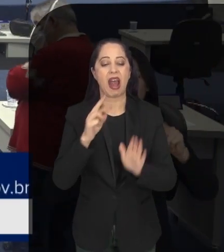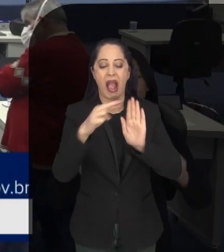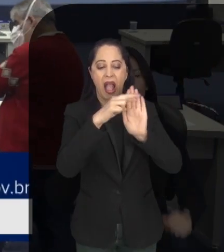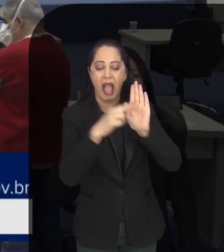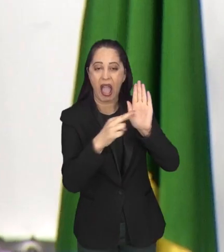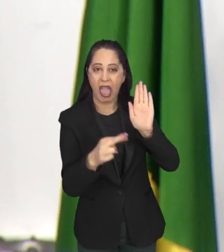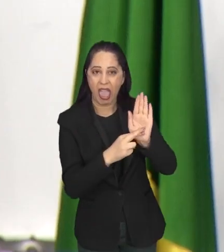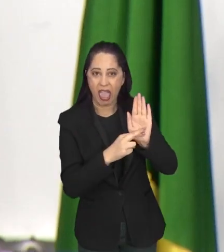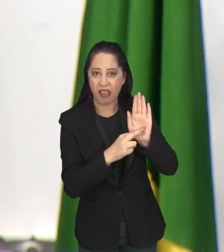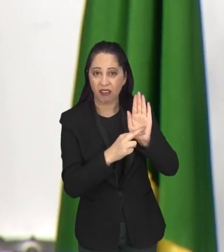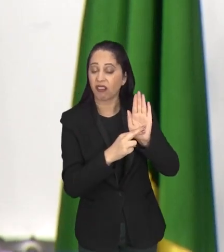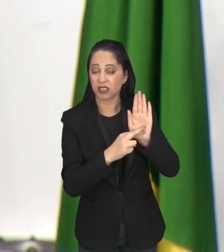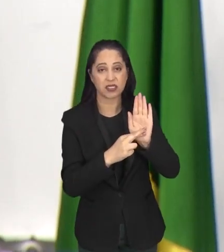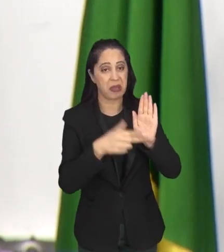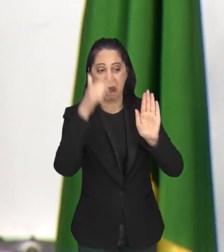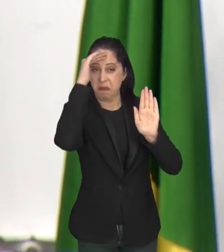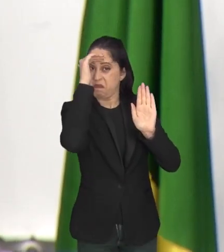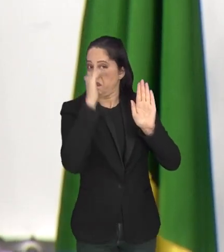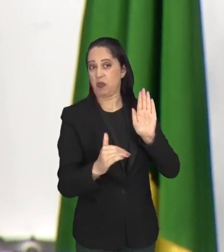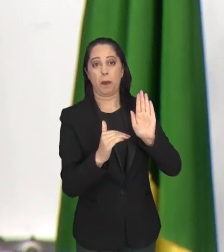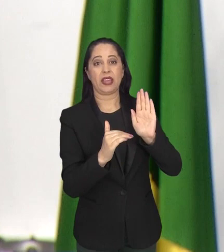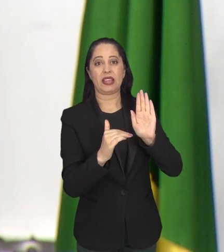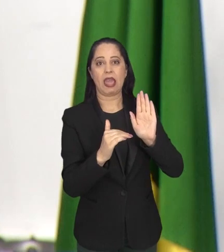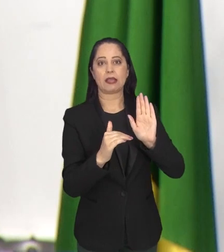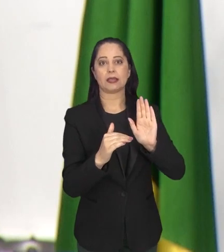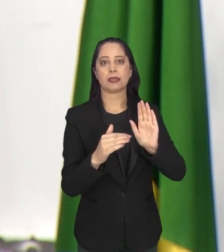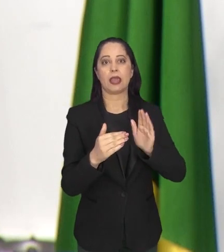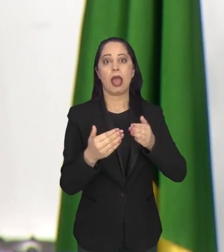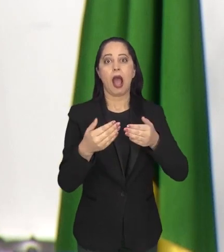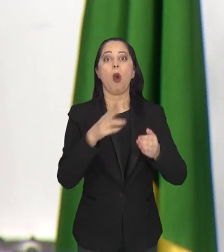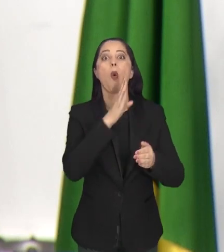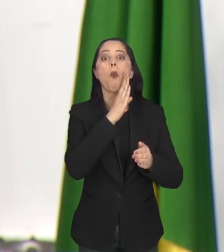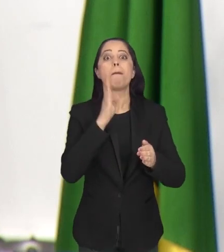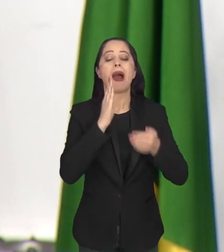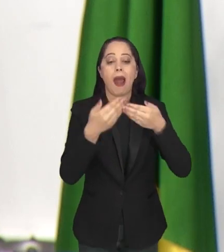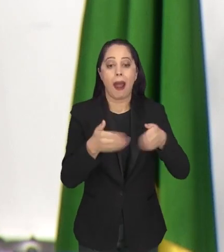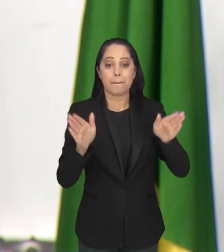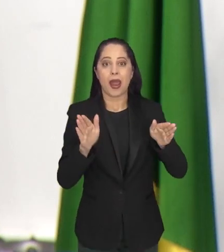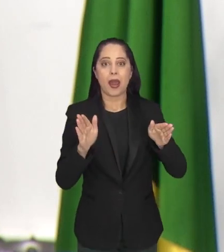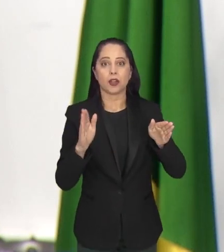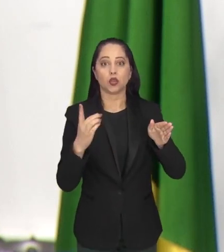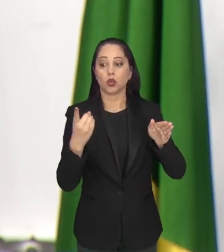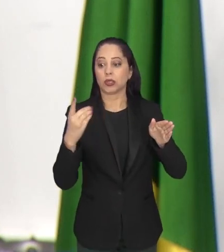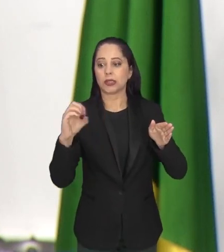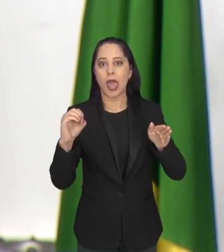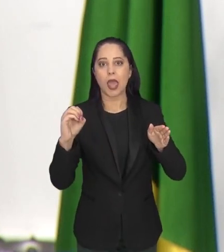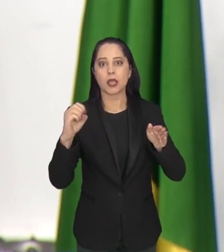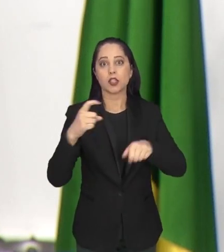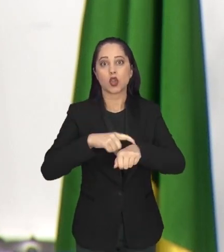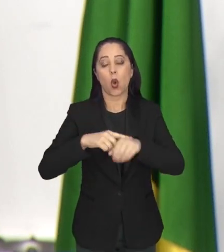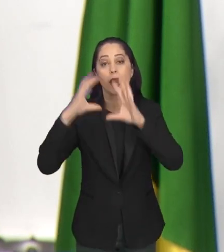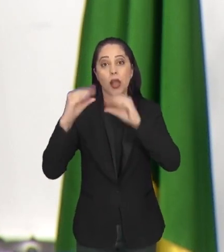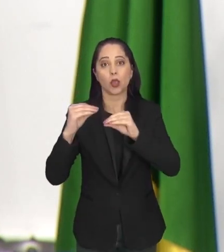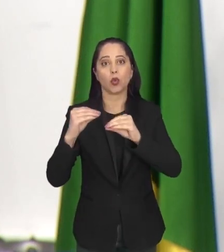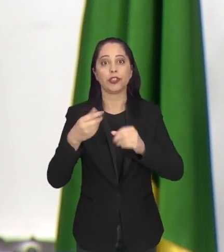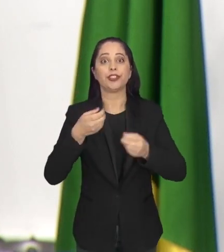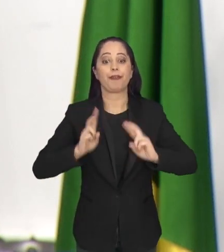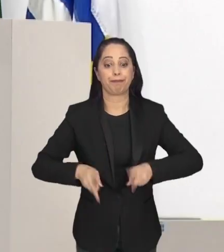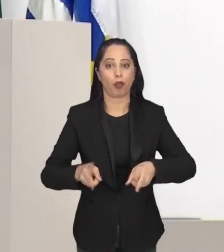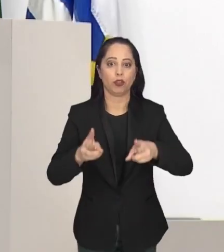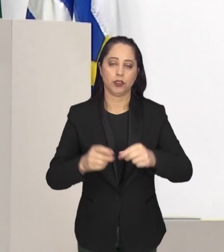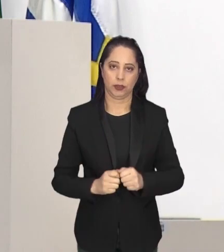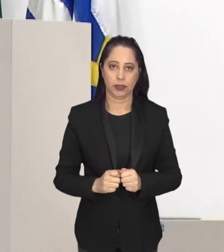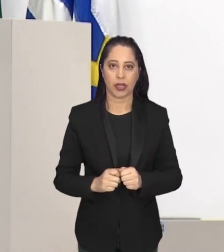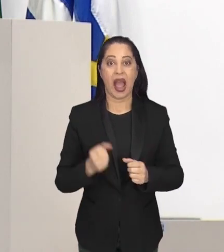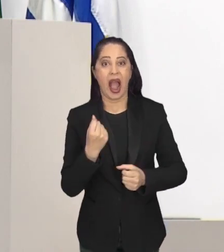têm cumprido a legislação e continuam funcionando após as 10 horas da noite. Segundo o parlamentar,